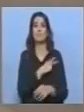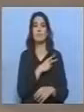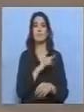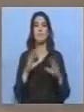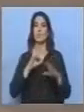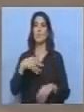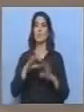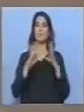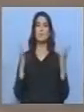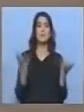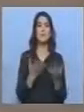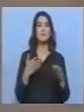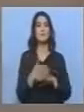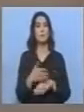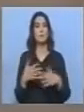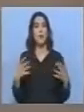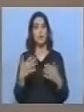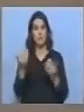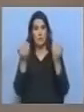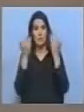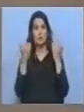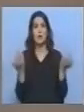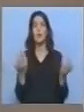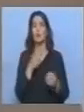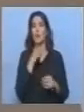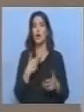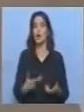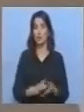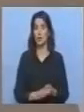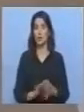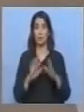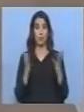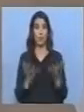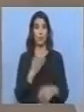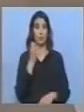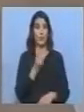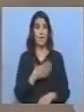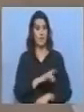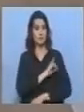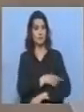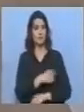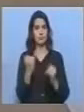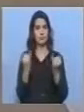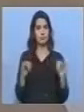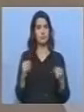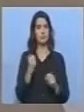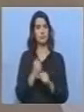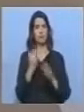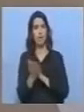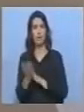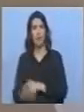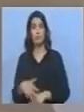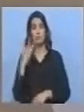globalizado e com mais acesso à informação do que nunca? Num mundo em que os jovens querem ter força e independência no mercado de trabalho e os